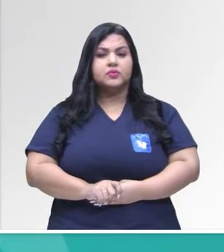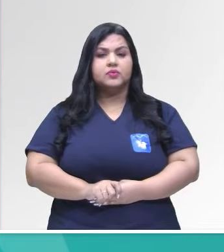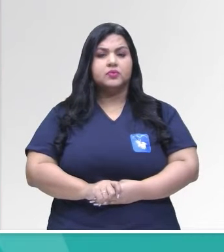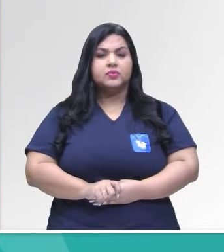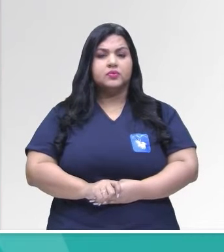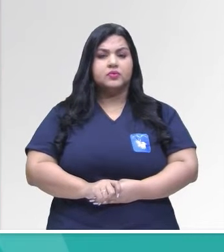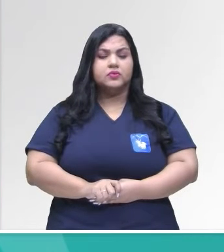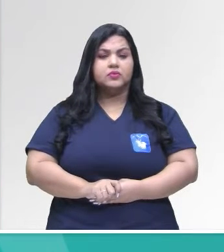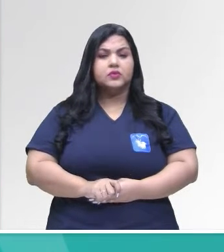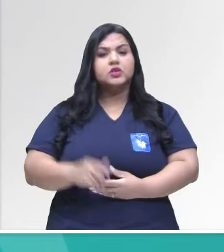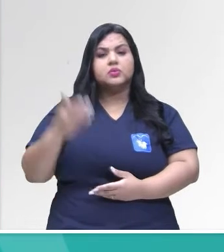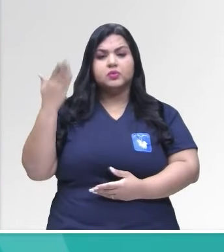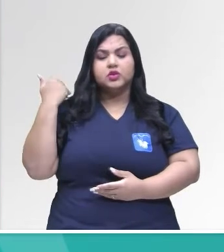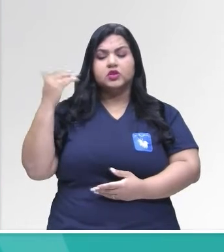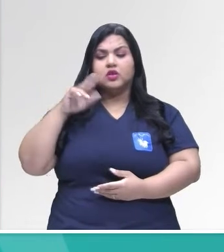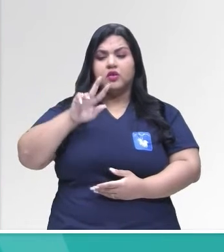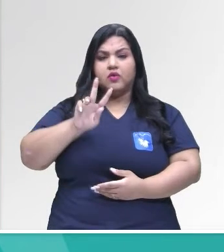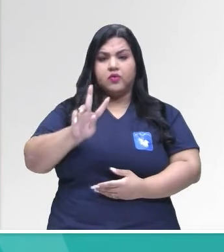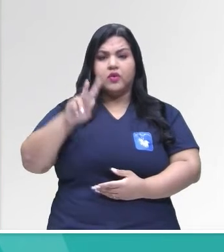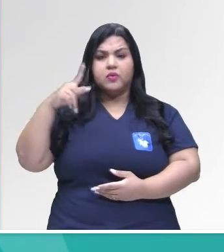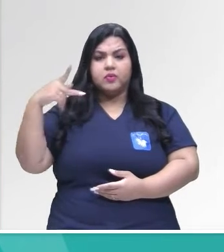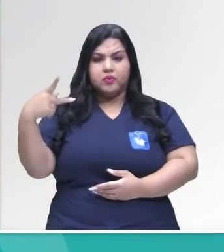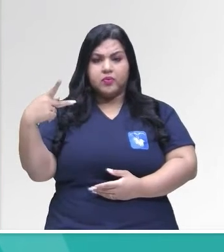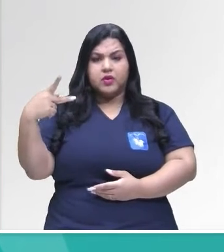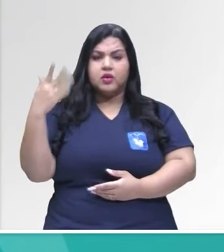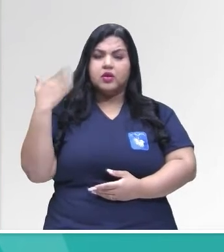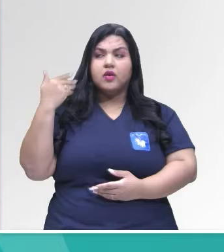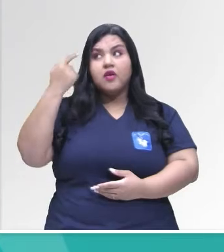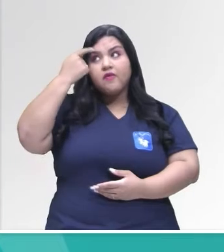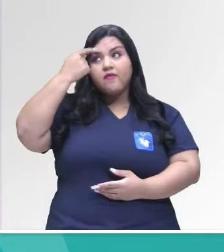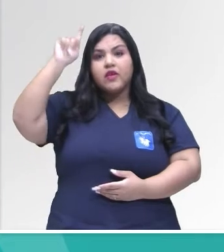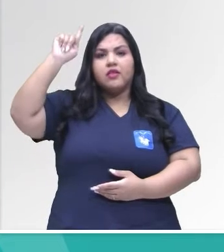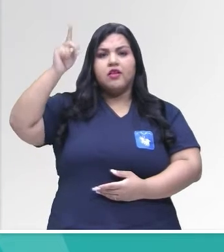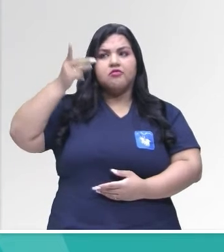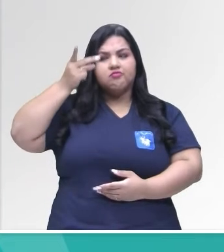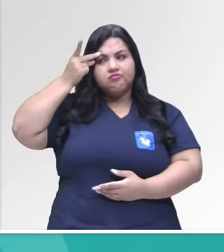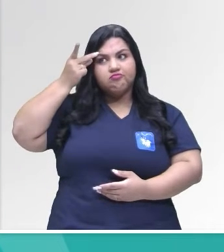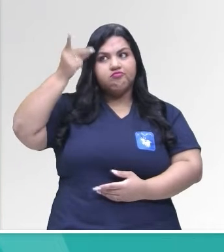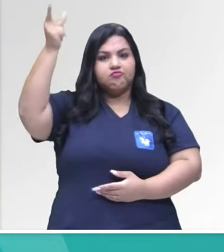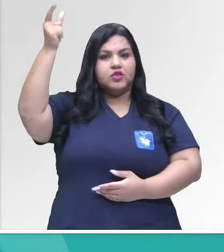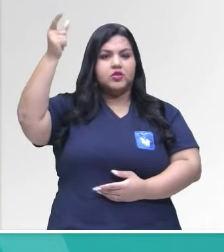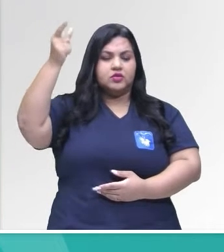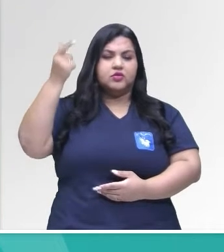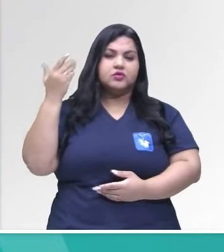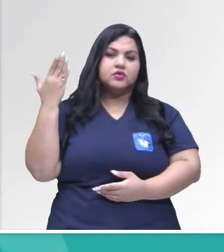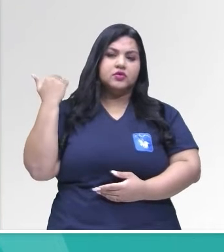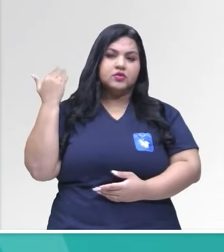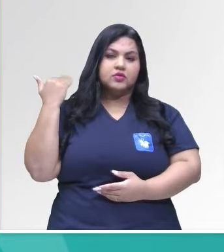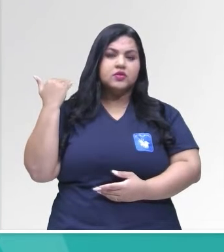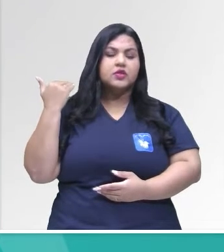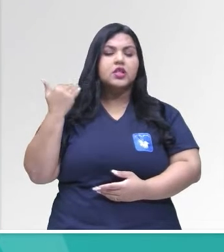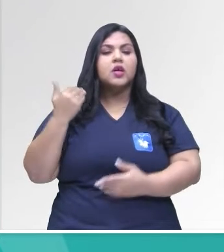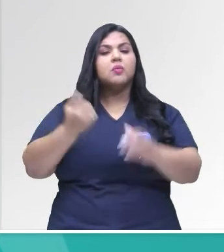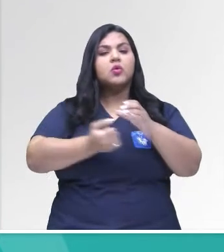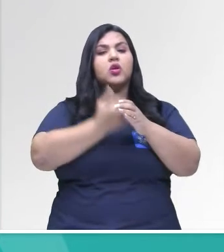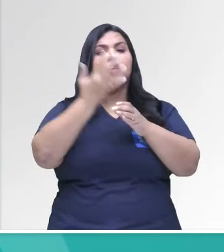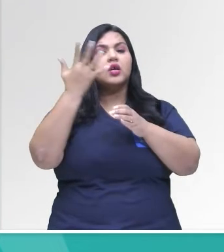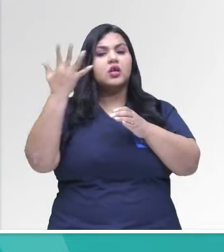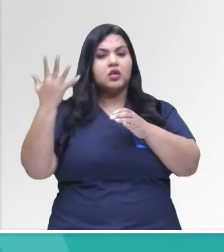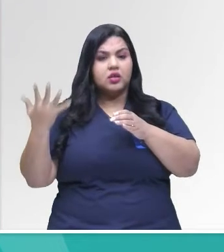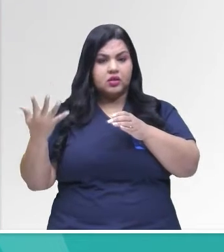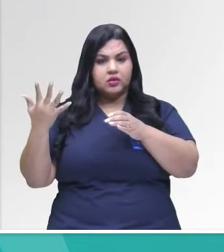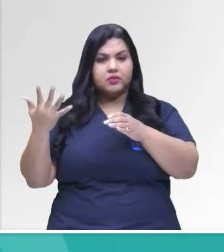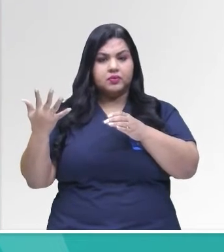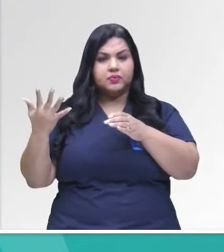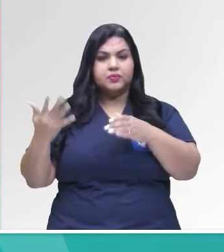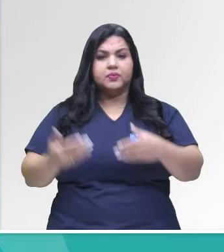no passado. Aqui foi inventado, ou foram inventados, no caso, que é plural. Were